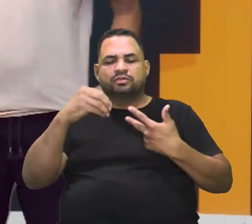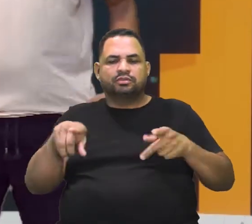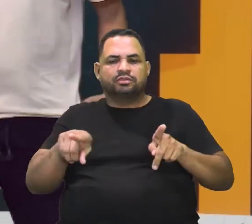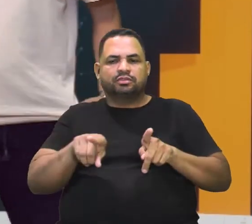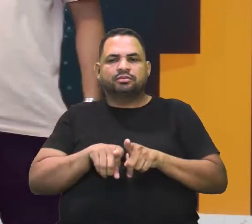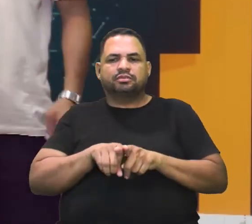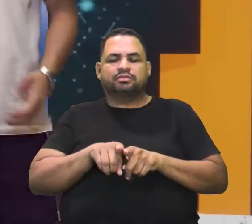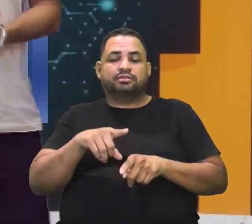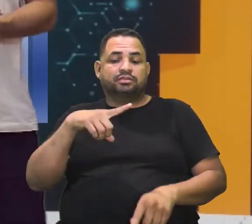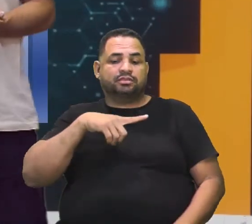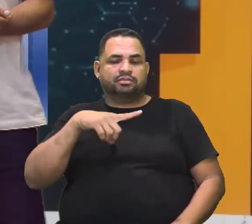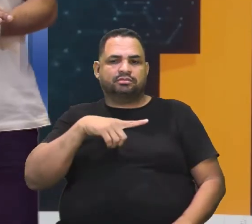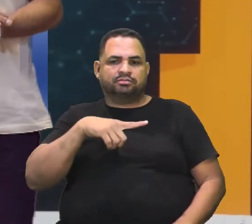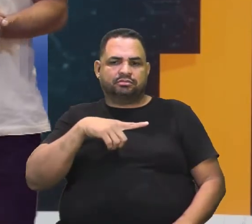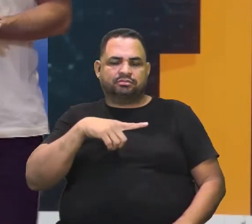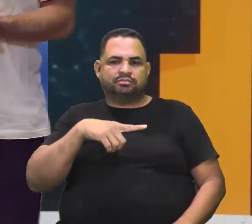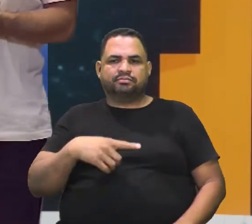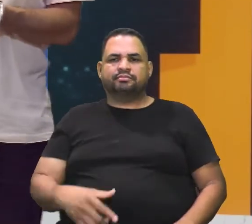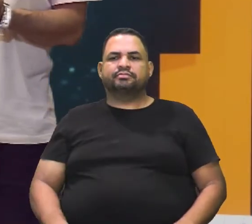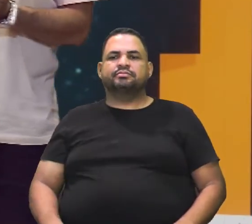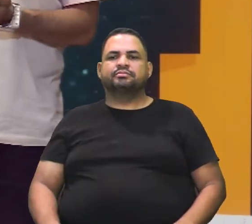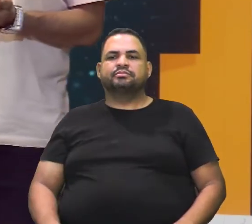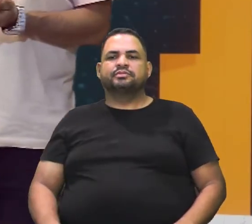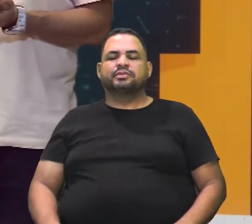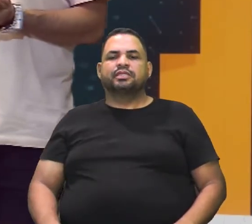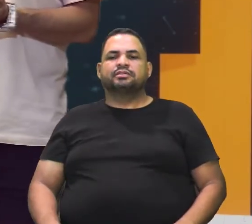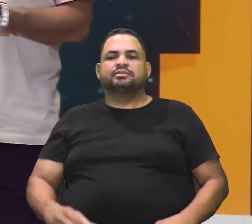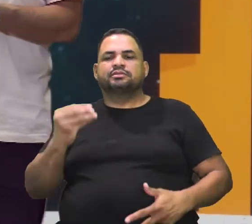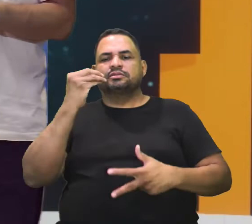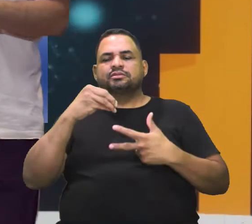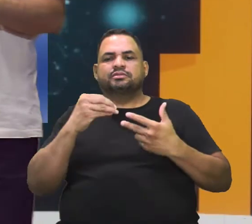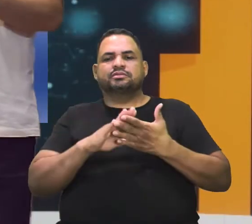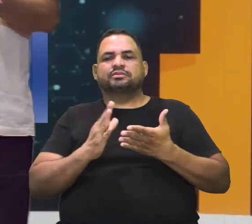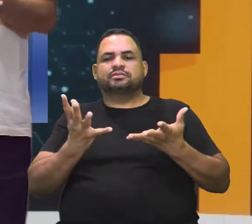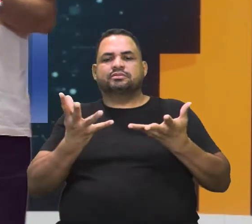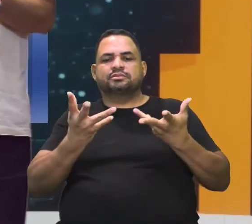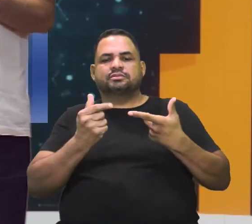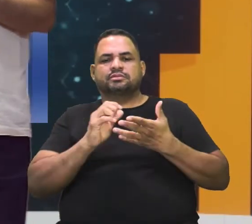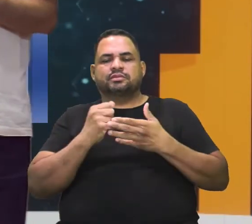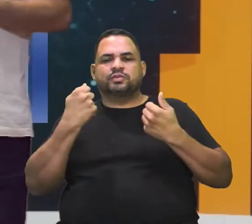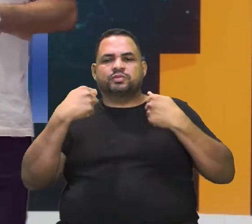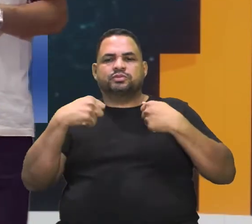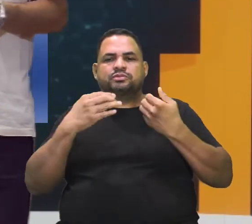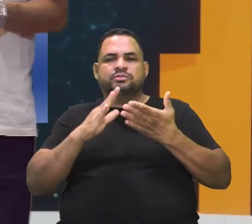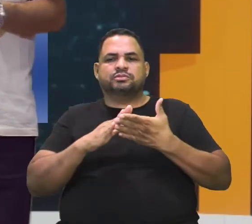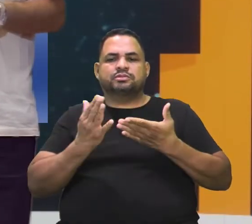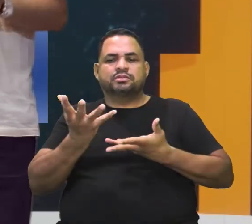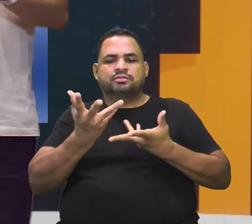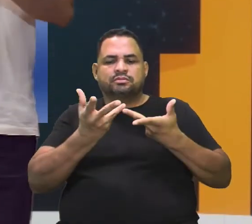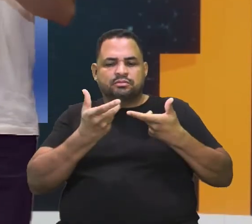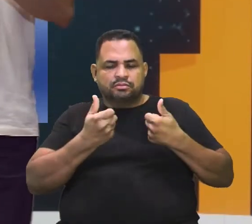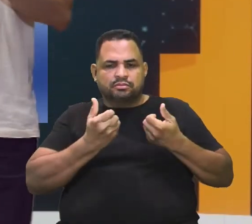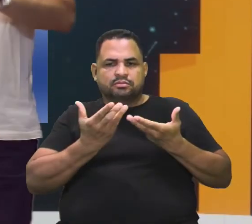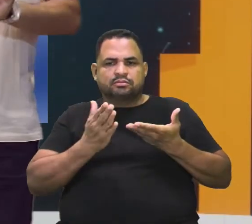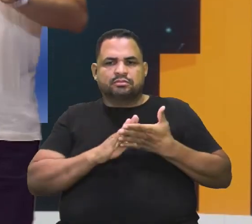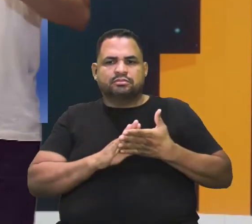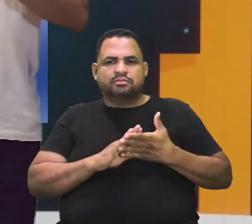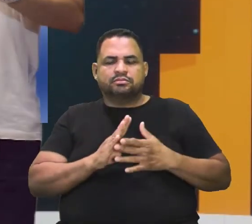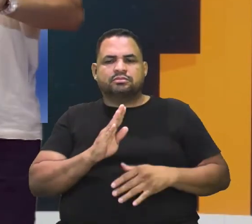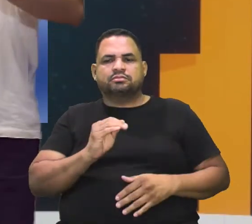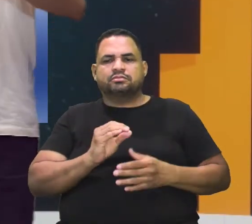cai. Isso é porque é o seguinte, o Enem tem uma habilidade deles lá, uma parte da competência deles com habilidades, que é